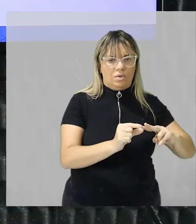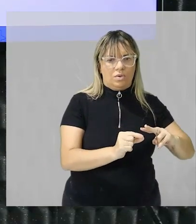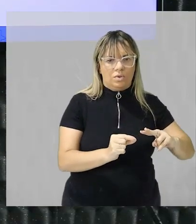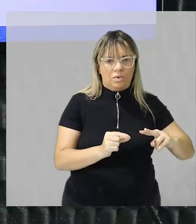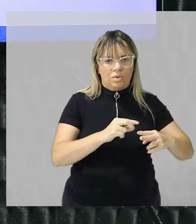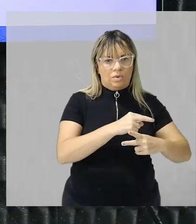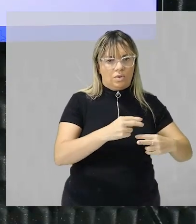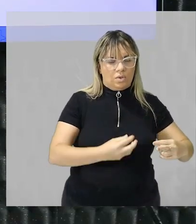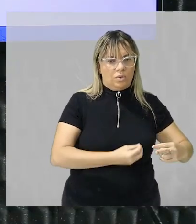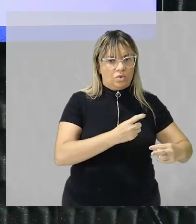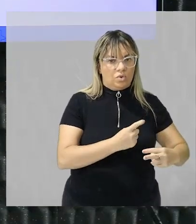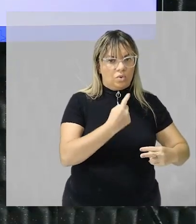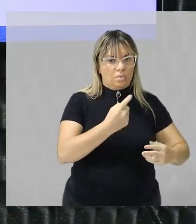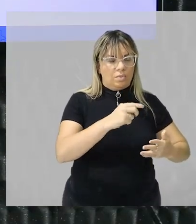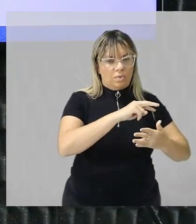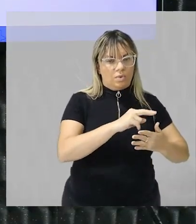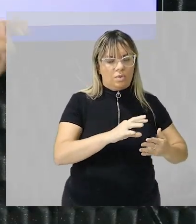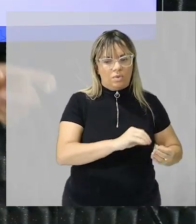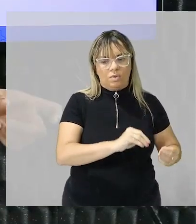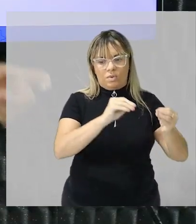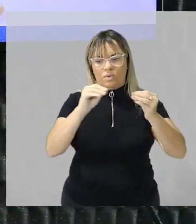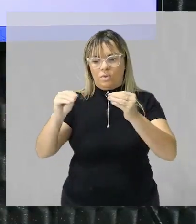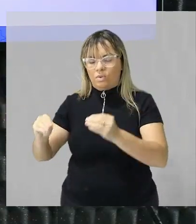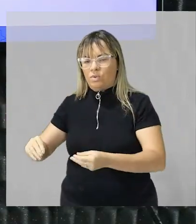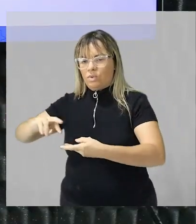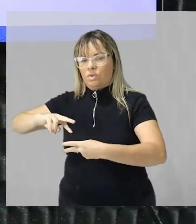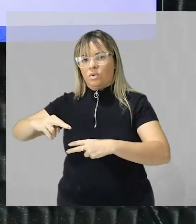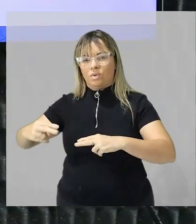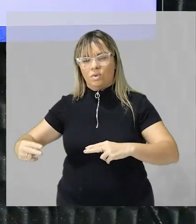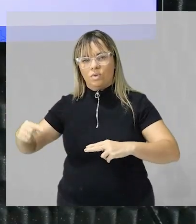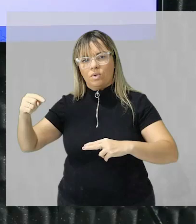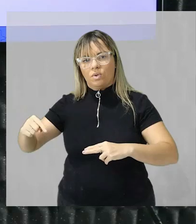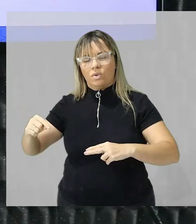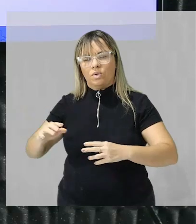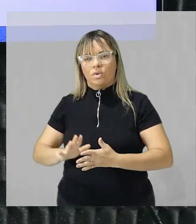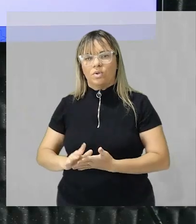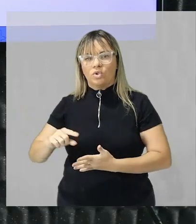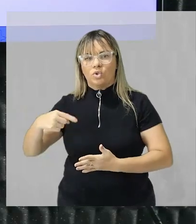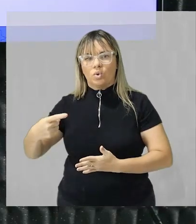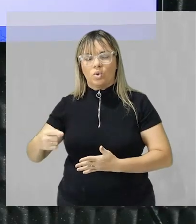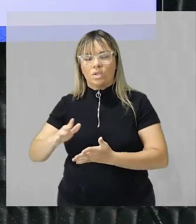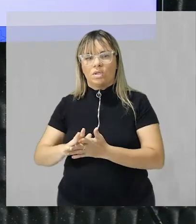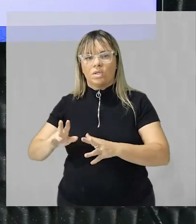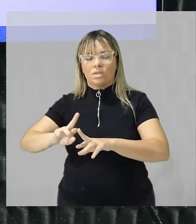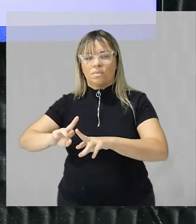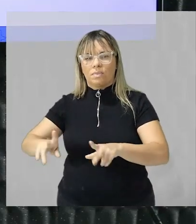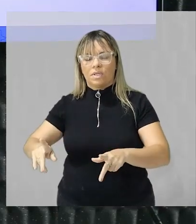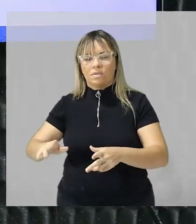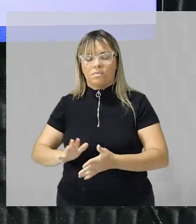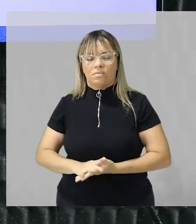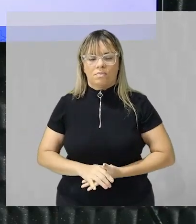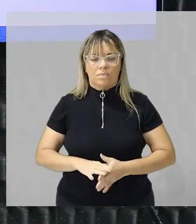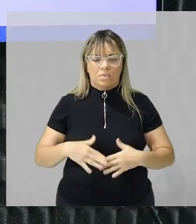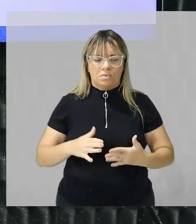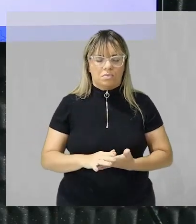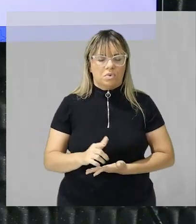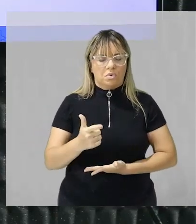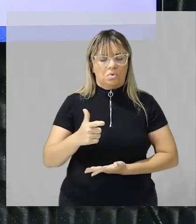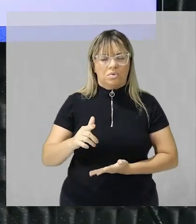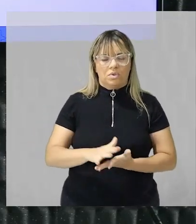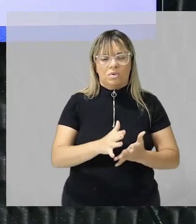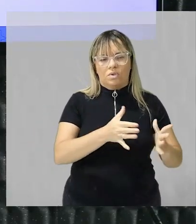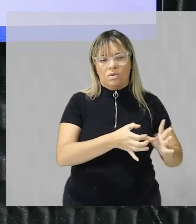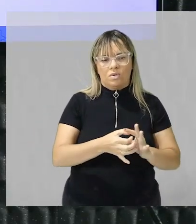de um organismo de uma espécie que foi incorporado em um organismo de outra espécie, tá? Então, também não tem a ver com o nosso contexto